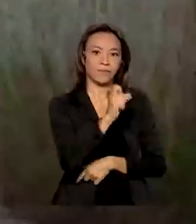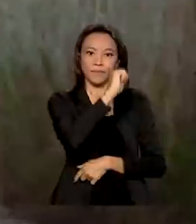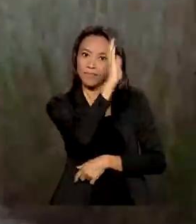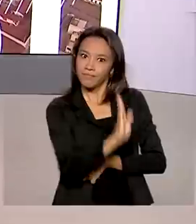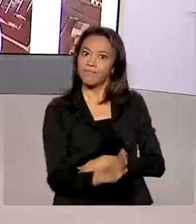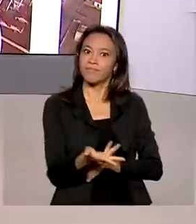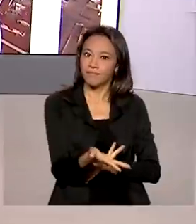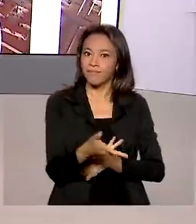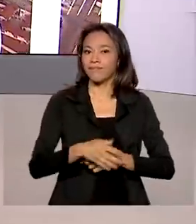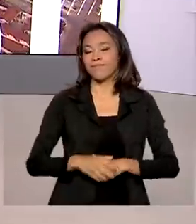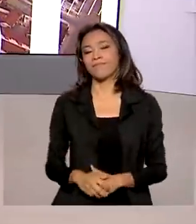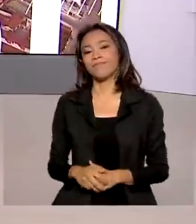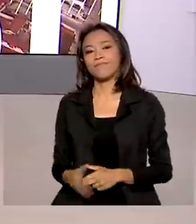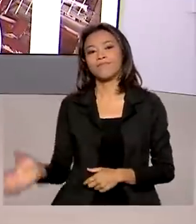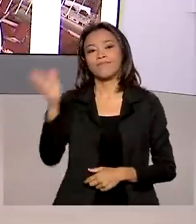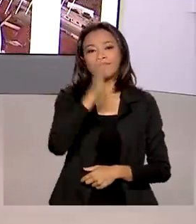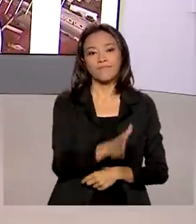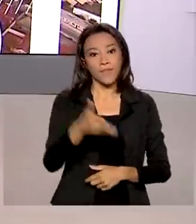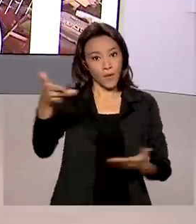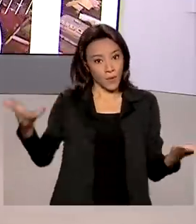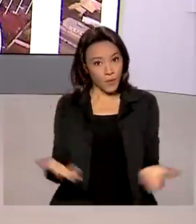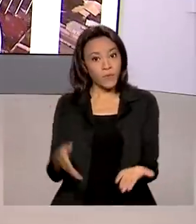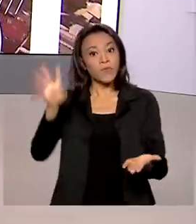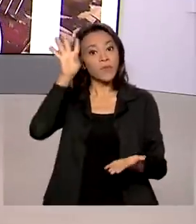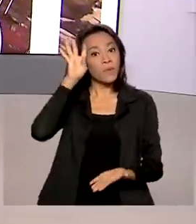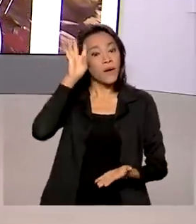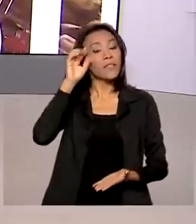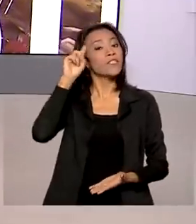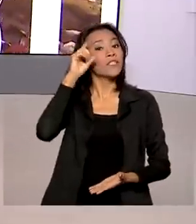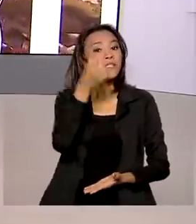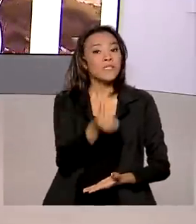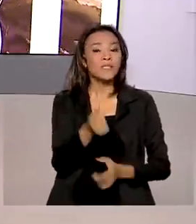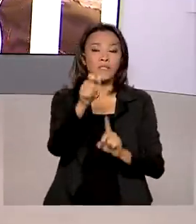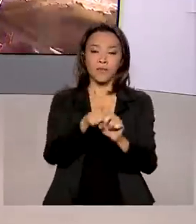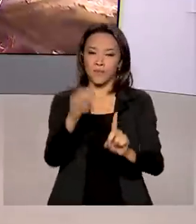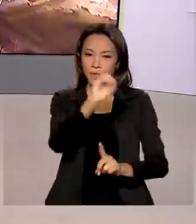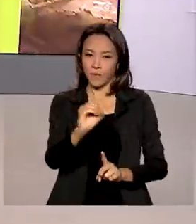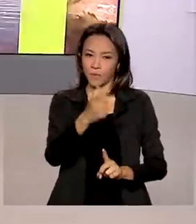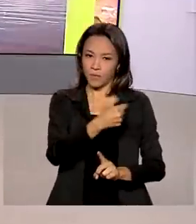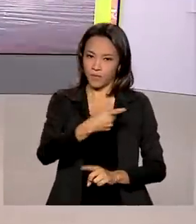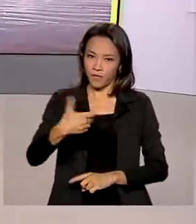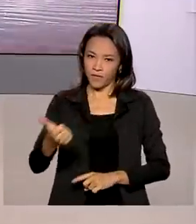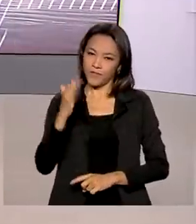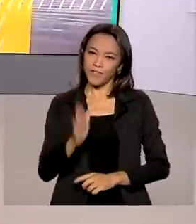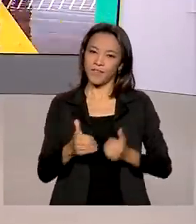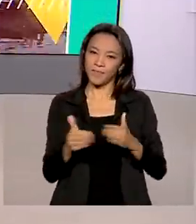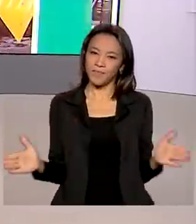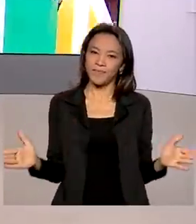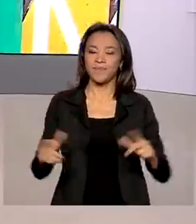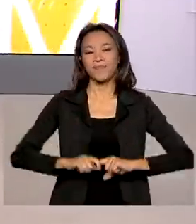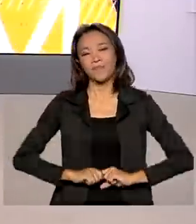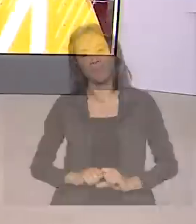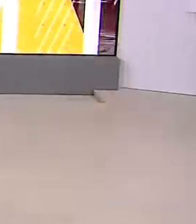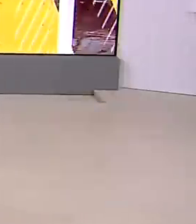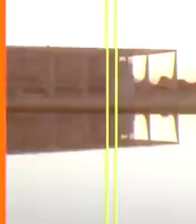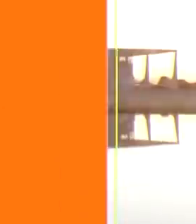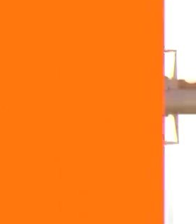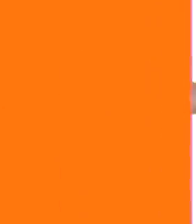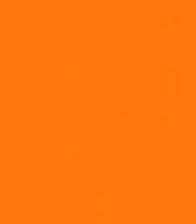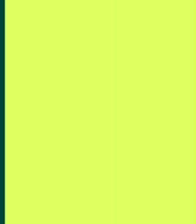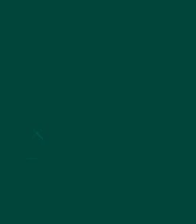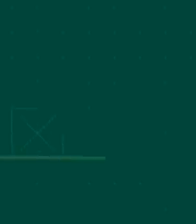Brasil. A edição desta quarta-feira, 6 de outubro de 2021, está começando.